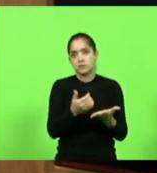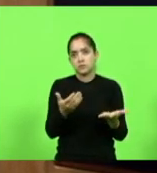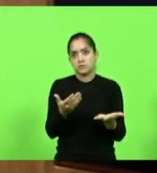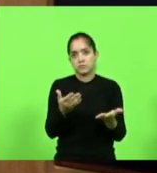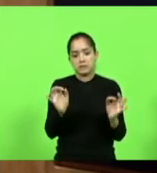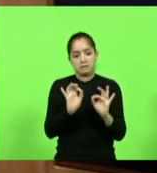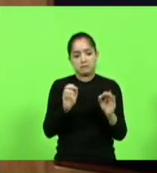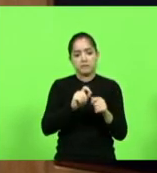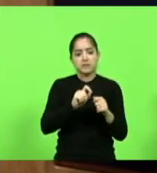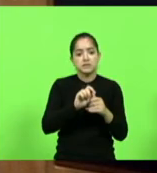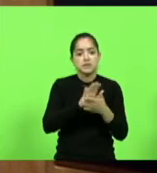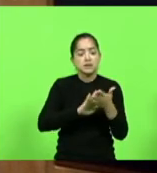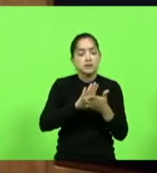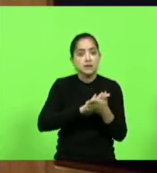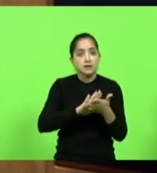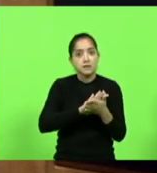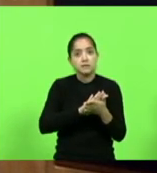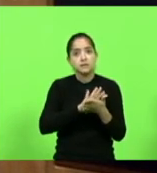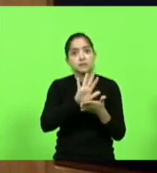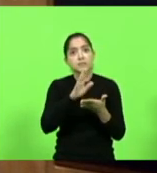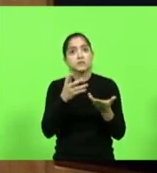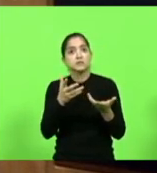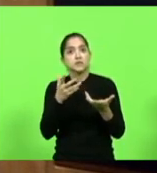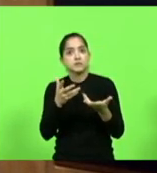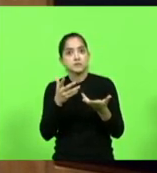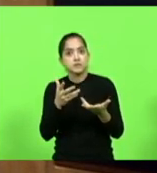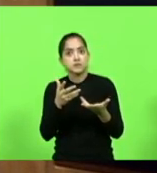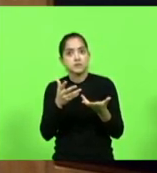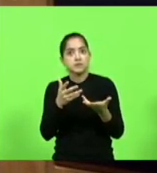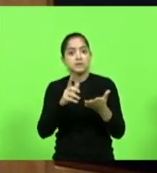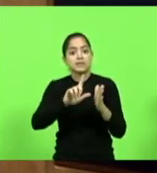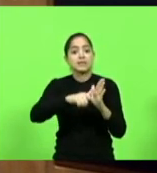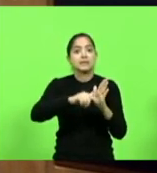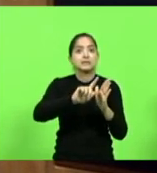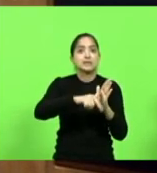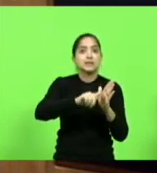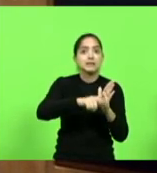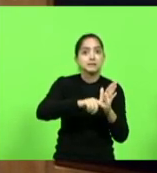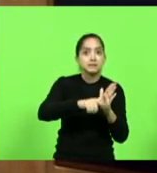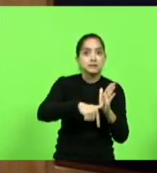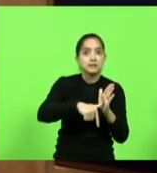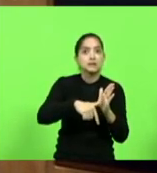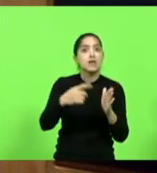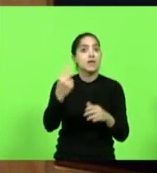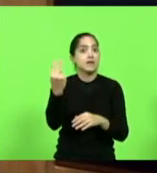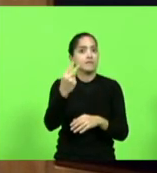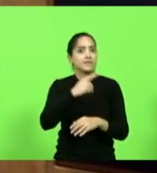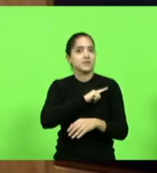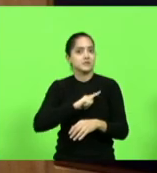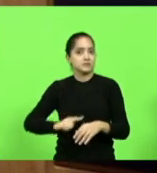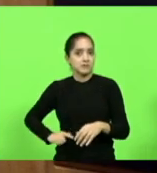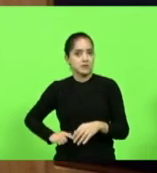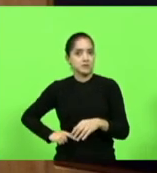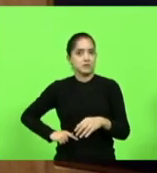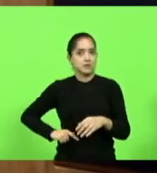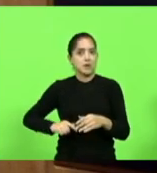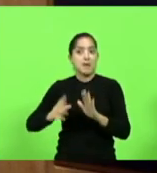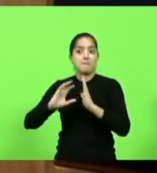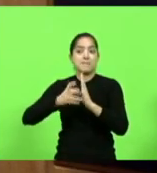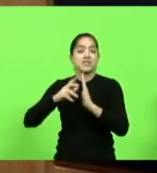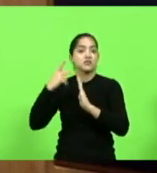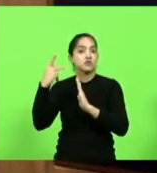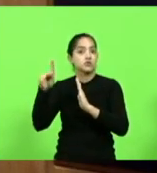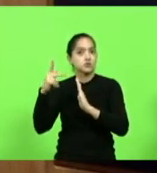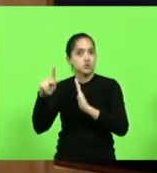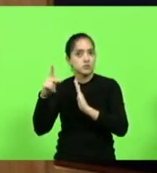fazia nada. Eu quero dizer para o deputado Alba que quem está atrasando o projeto é a vice-governadora, que é do seu partido, o governador é do seu partido, e nos